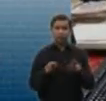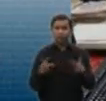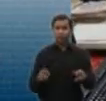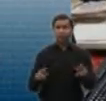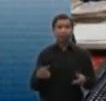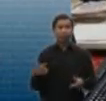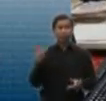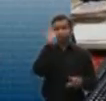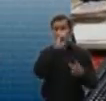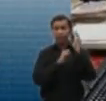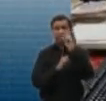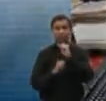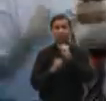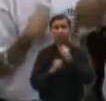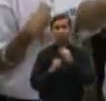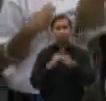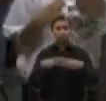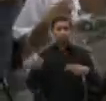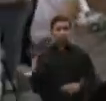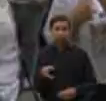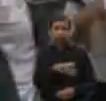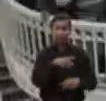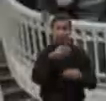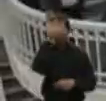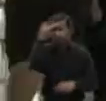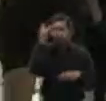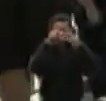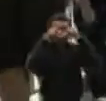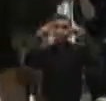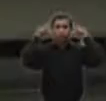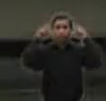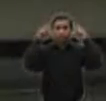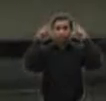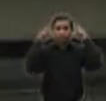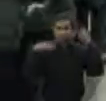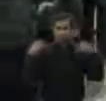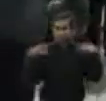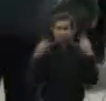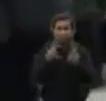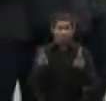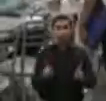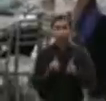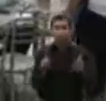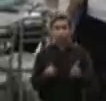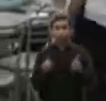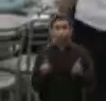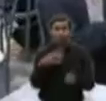aprendeu a importância da audiodescrição e, com os olhos vendados, saiu para reconhecer os espaços do